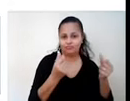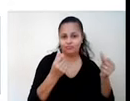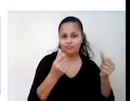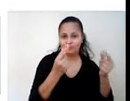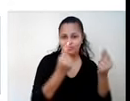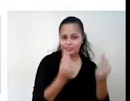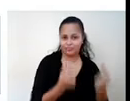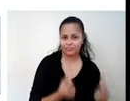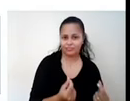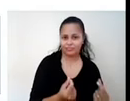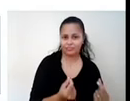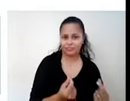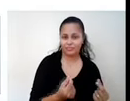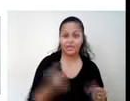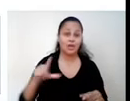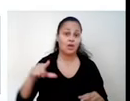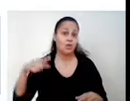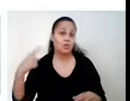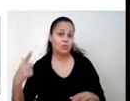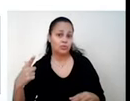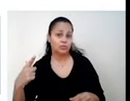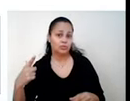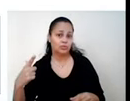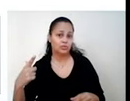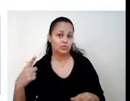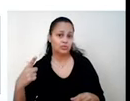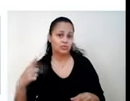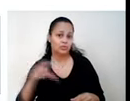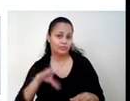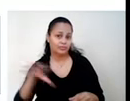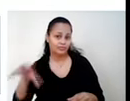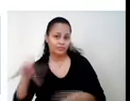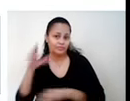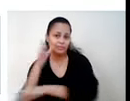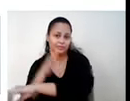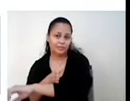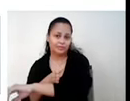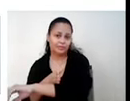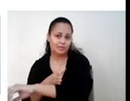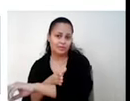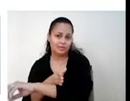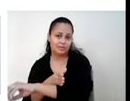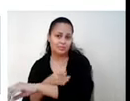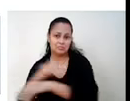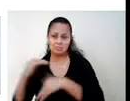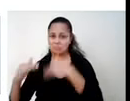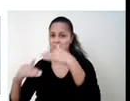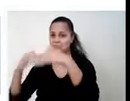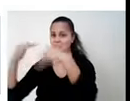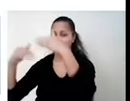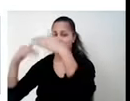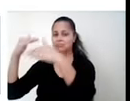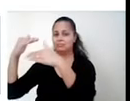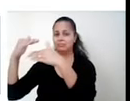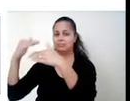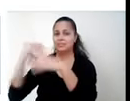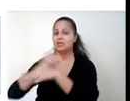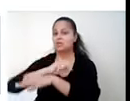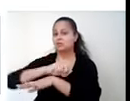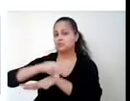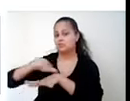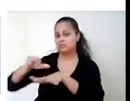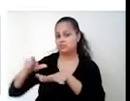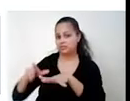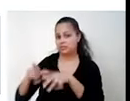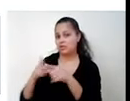sem obter grandes lucros. Já outros, na Idade Média, progrediram, diversificando